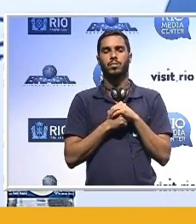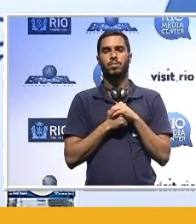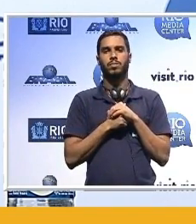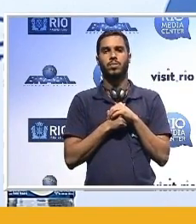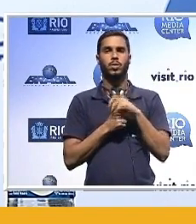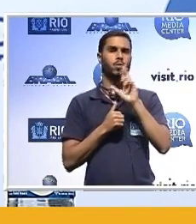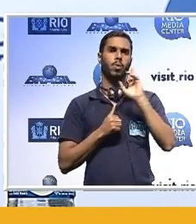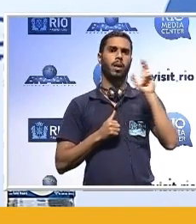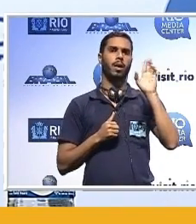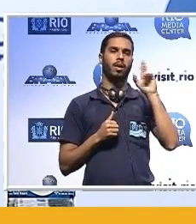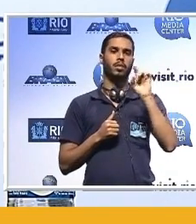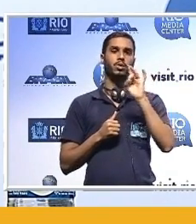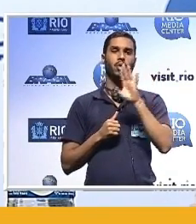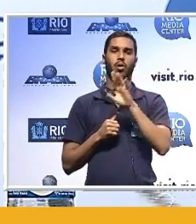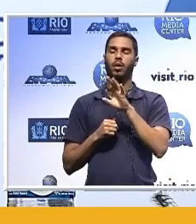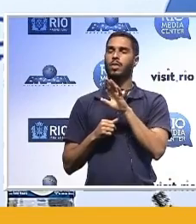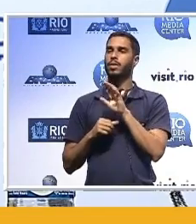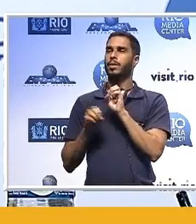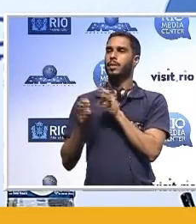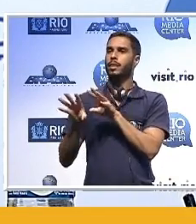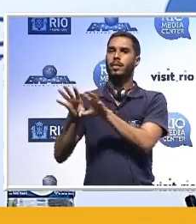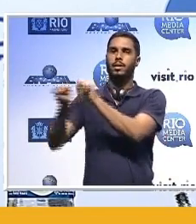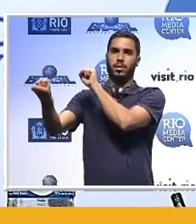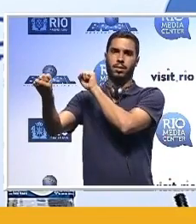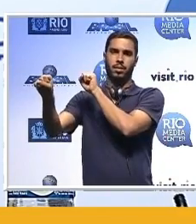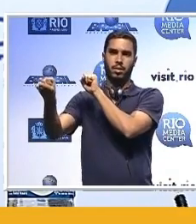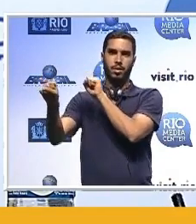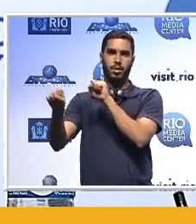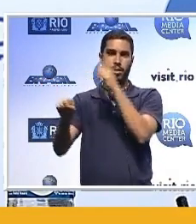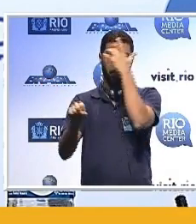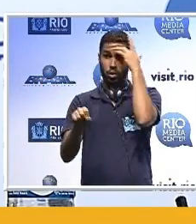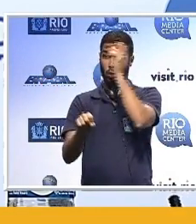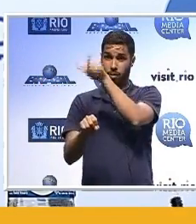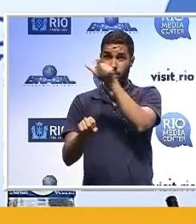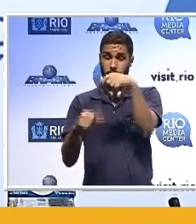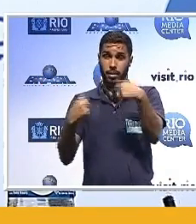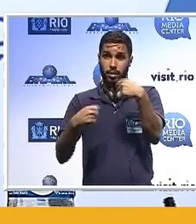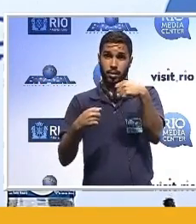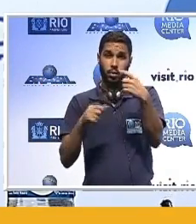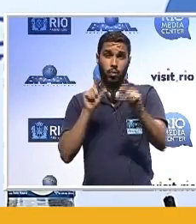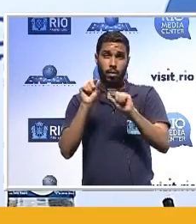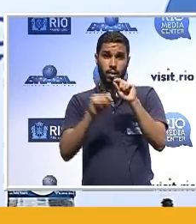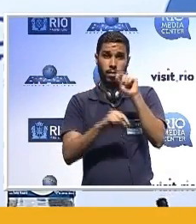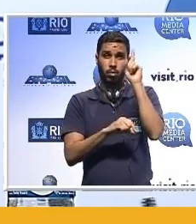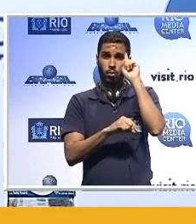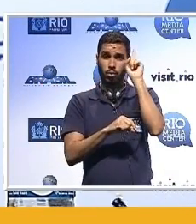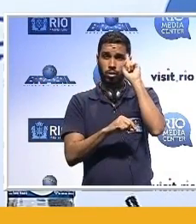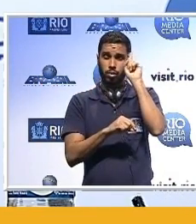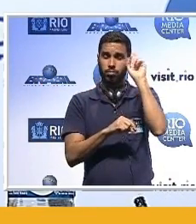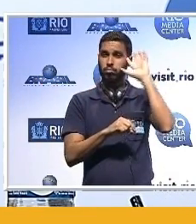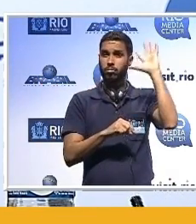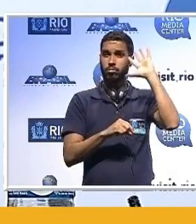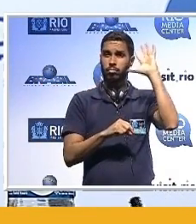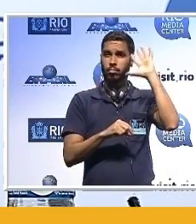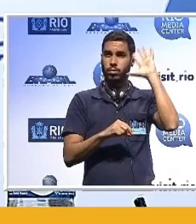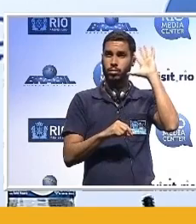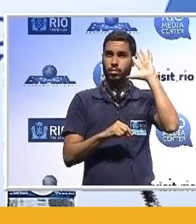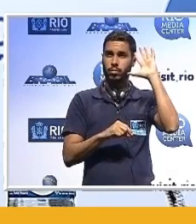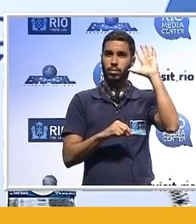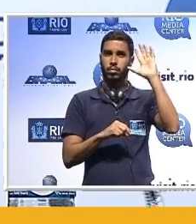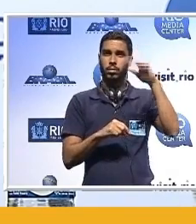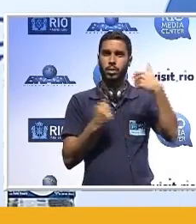não é só qualificar, tá certo? Tem que, as pessoas também, no nosso dia a dia, a gente tem que